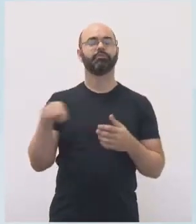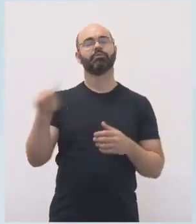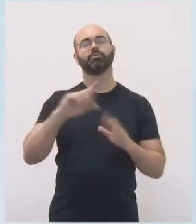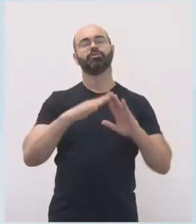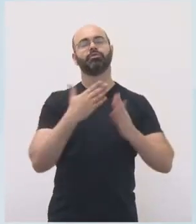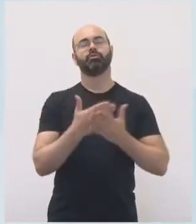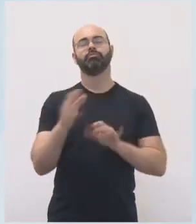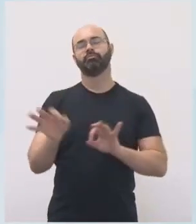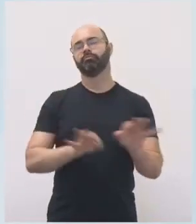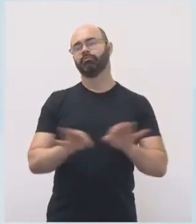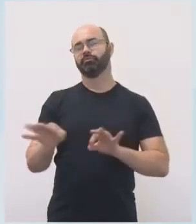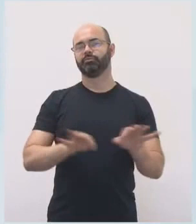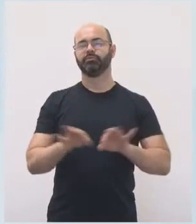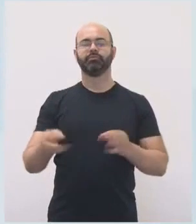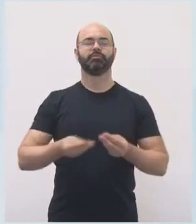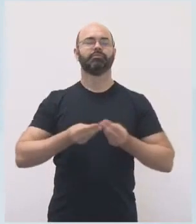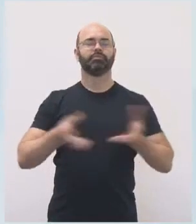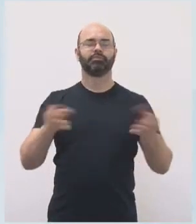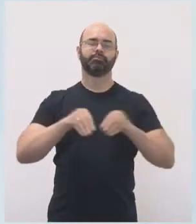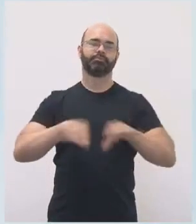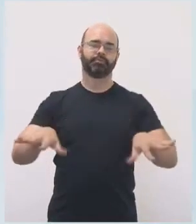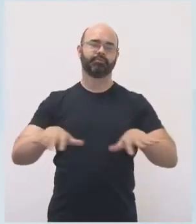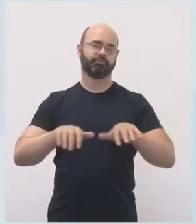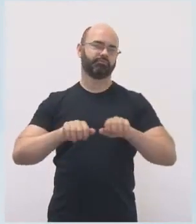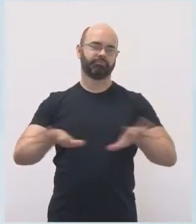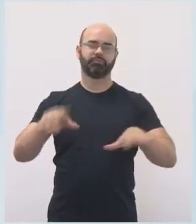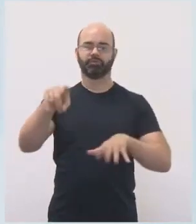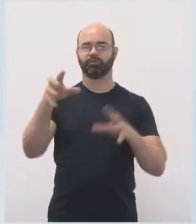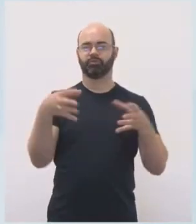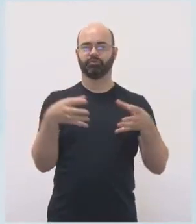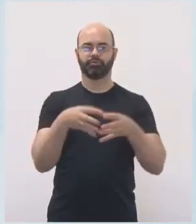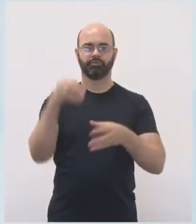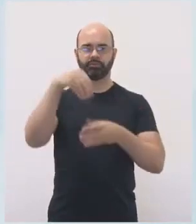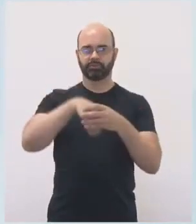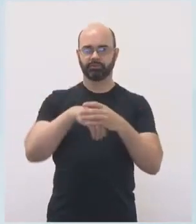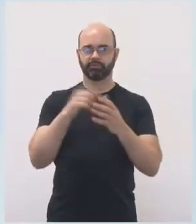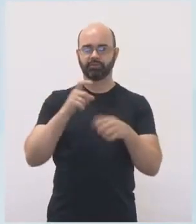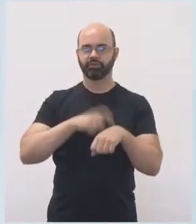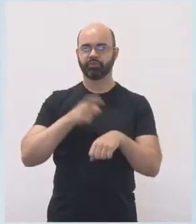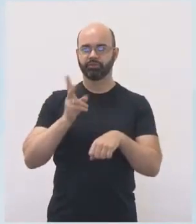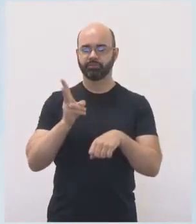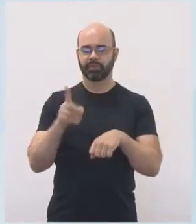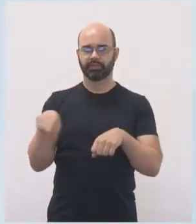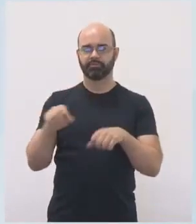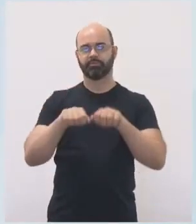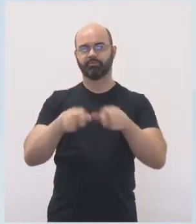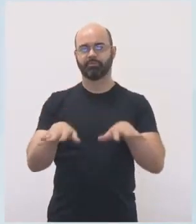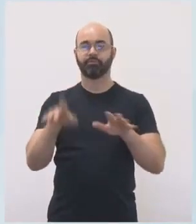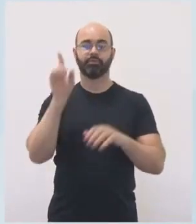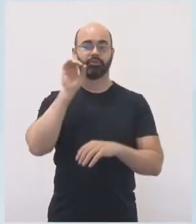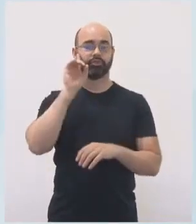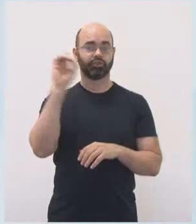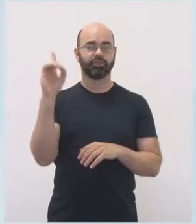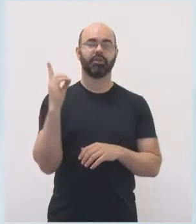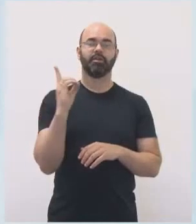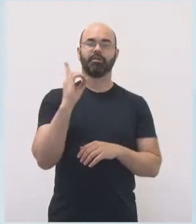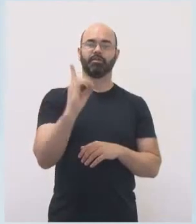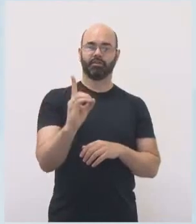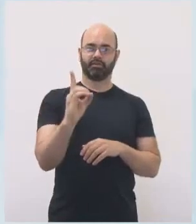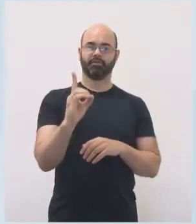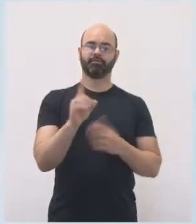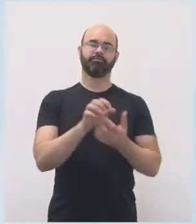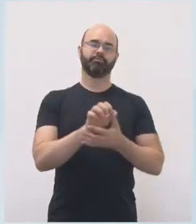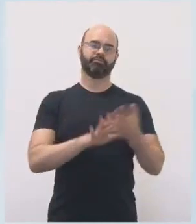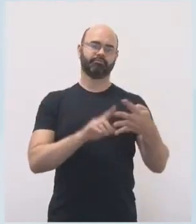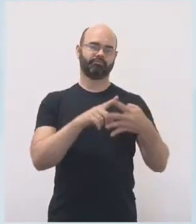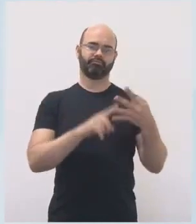organizar para fazer o compartilhamento interno desse momento. Nesse dia D, uma atividade entre